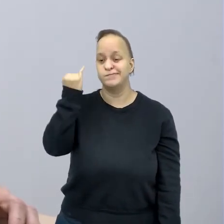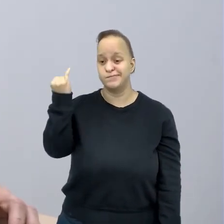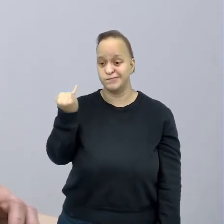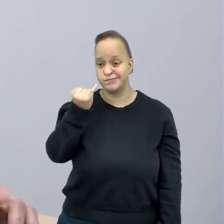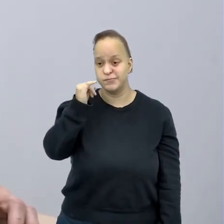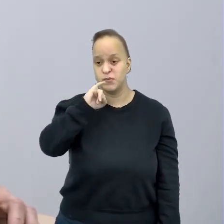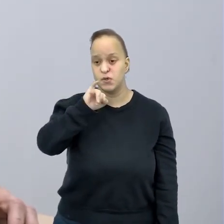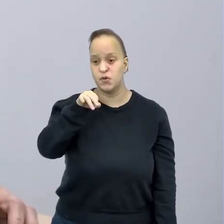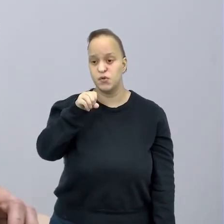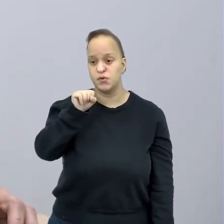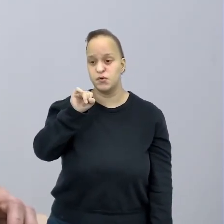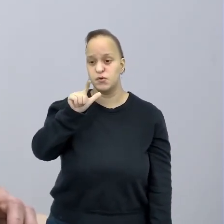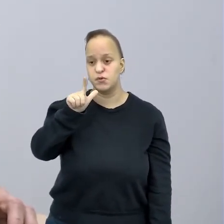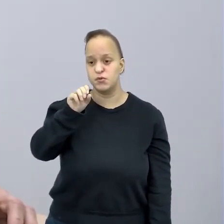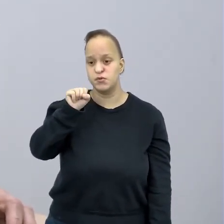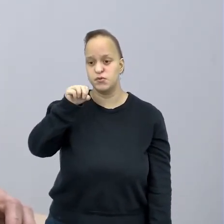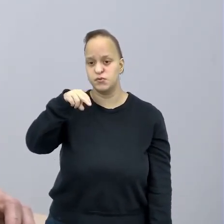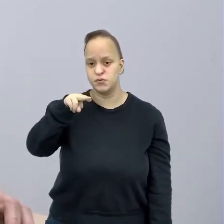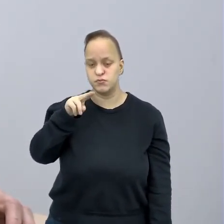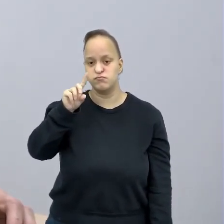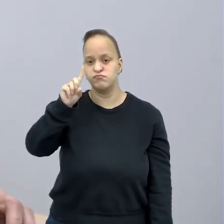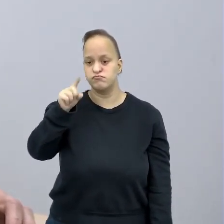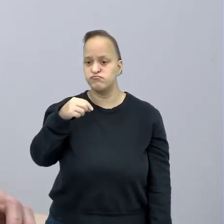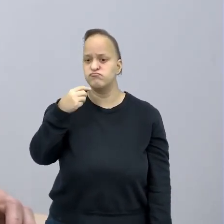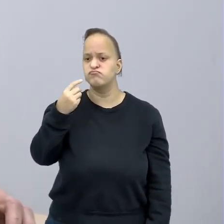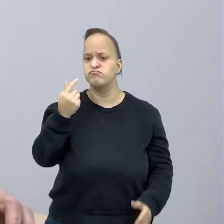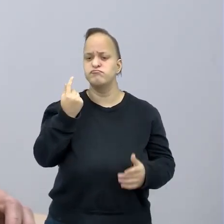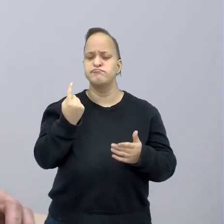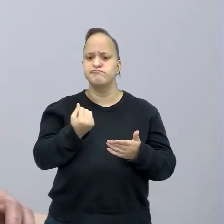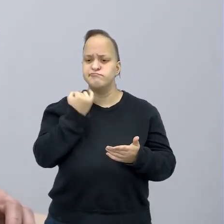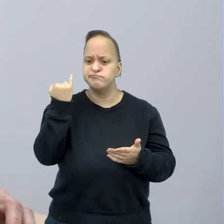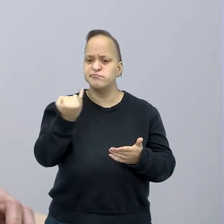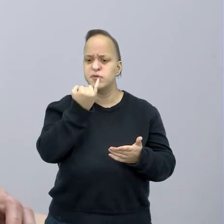O Joilson fala muito importante nos exames de imagem.